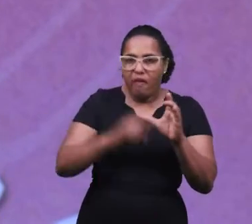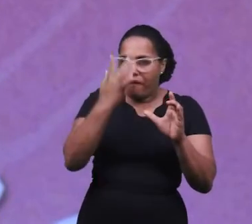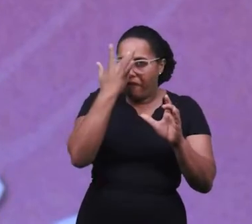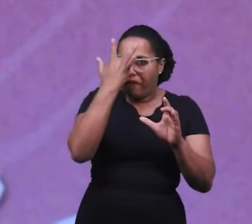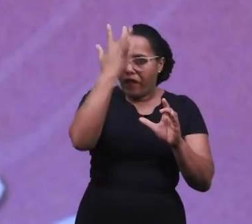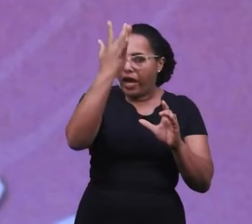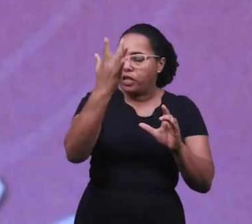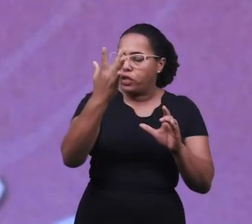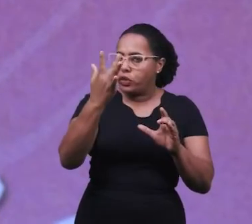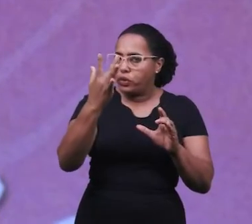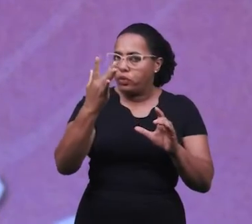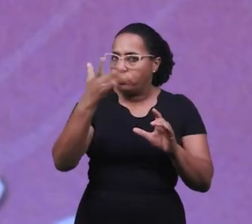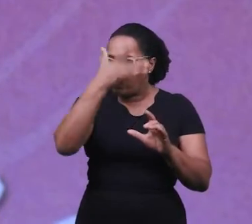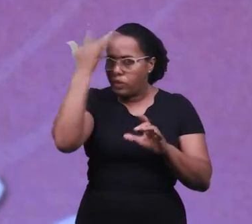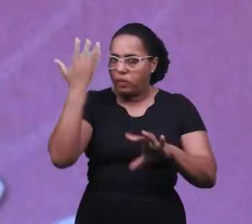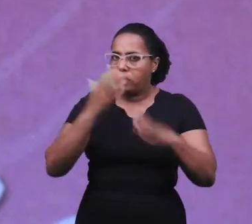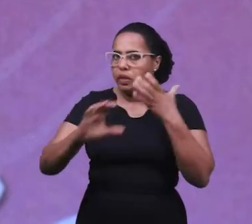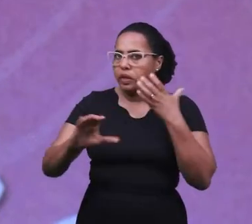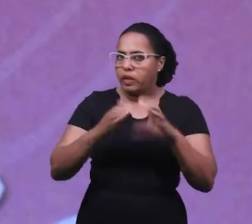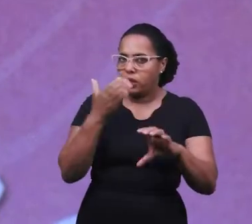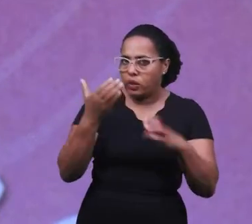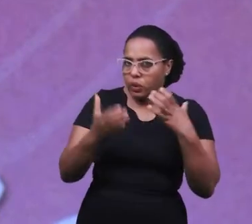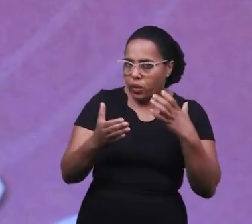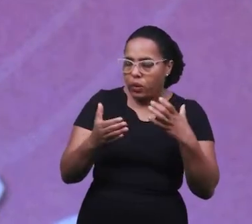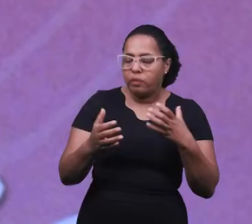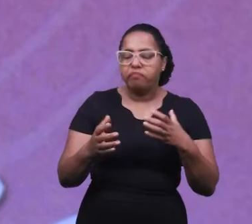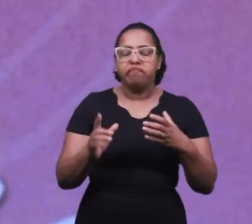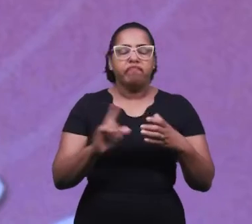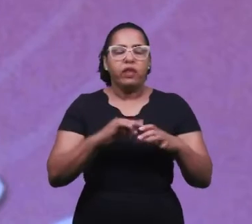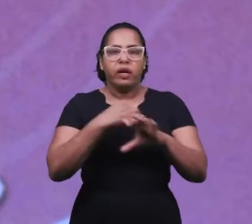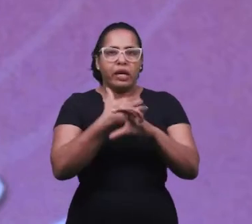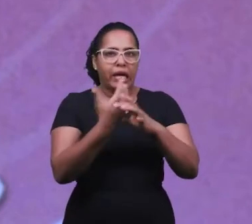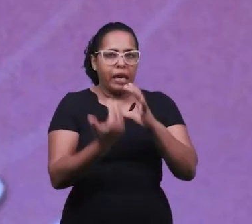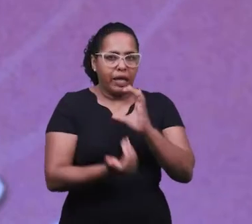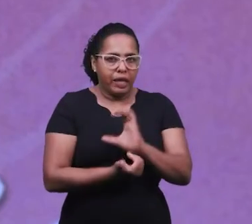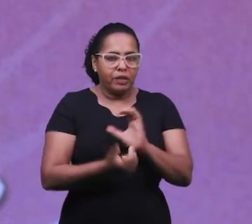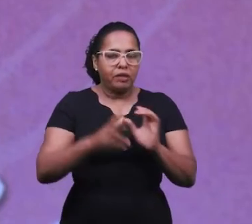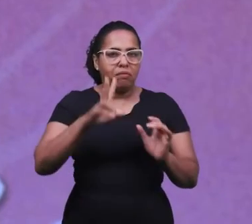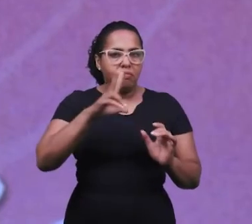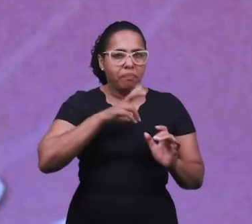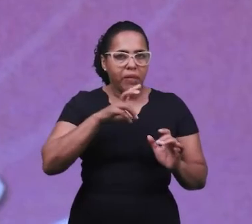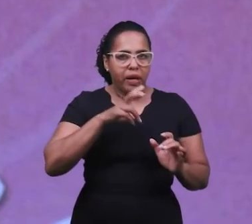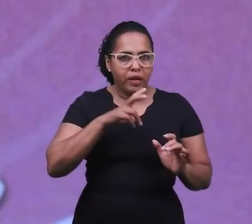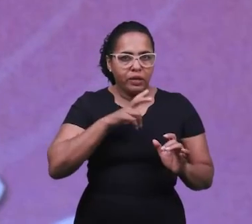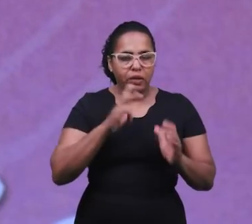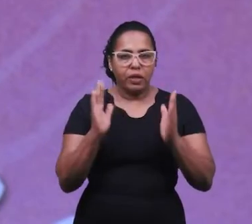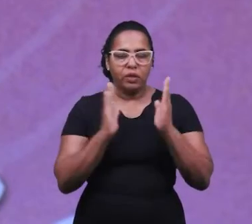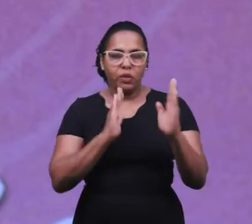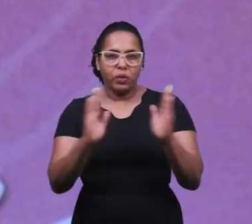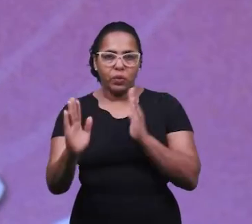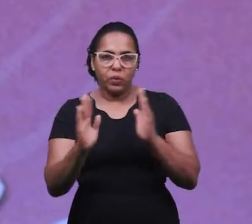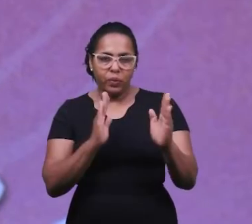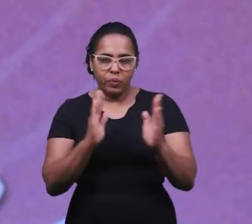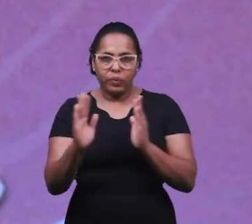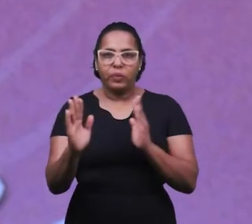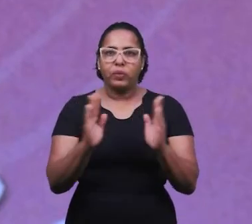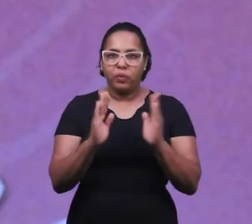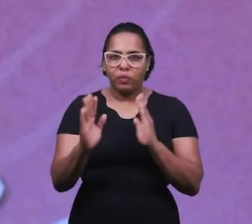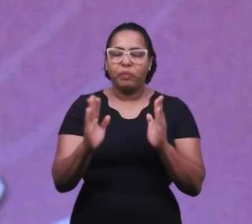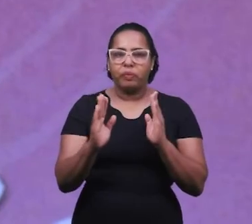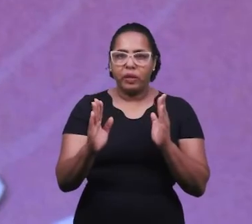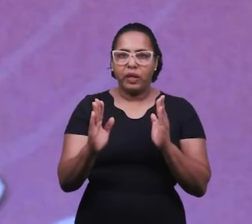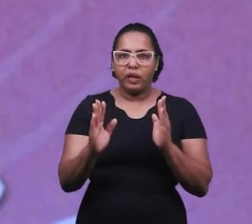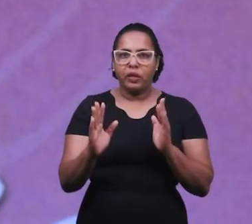tão fáceis para esse cantor, ou seja, características muito particulares do período da